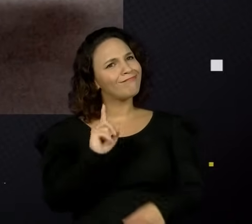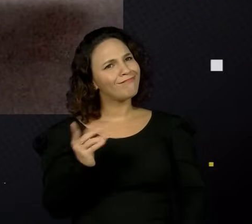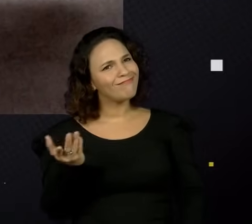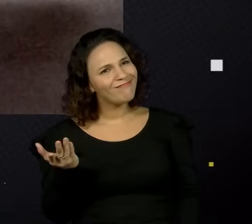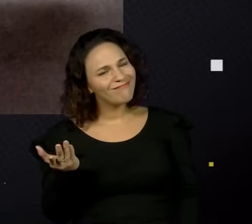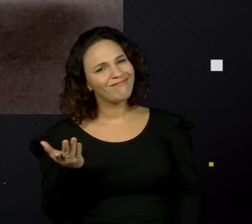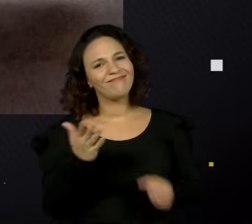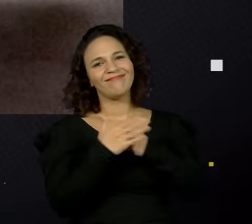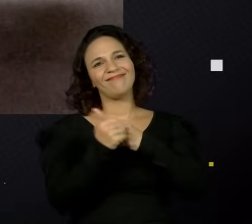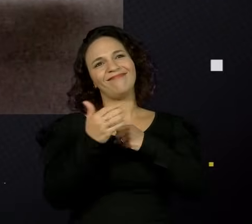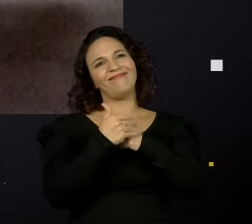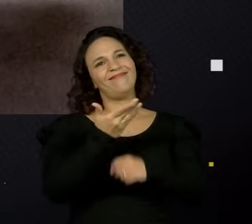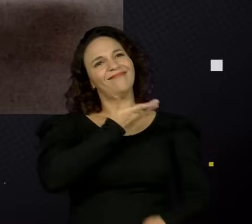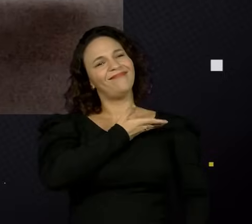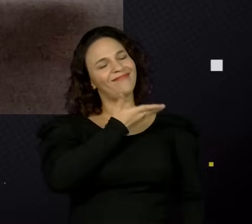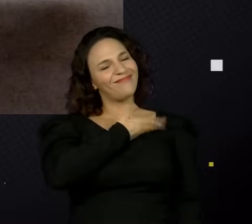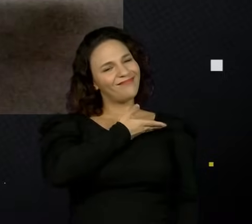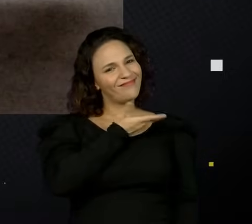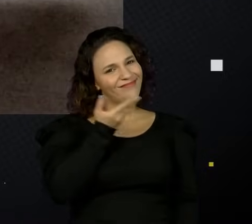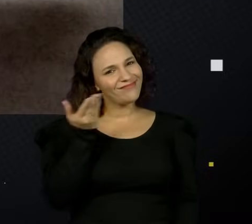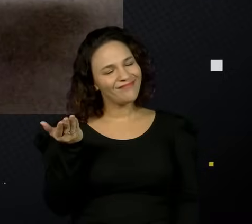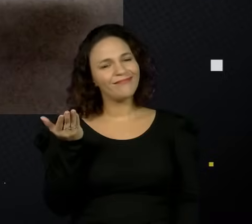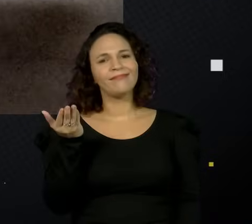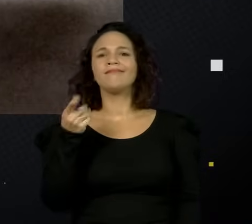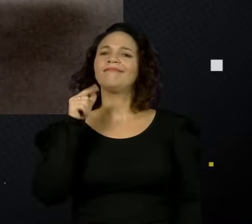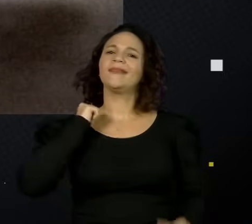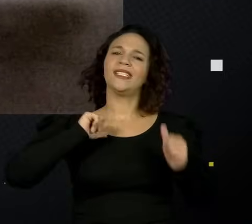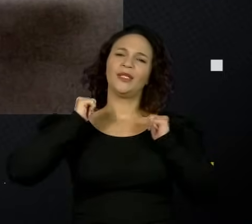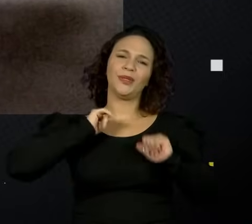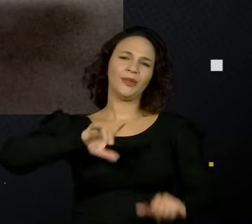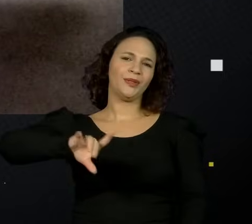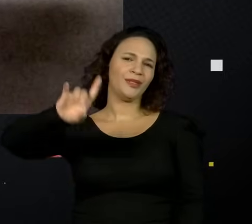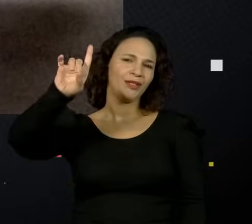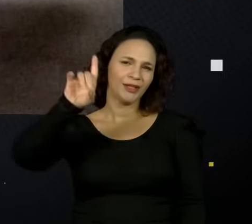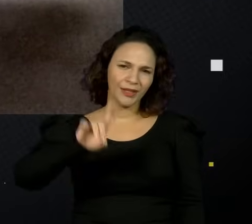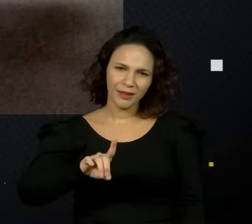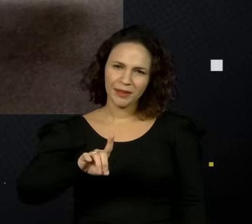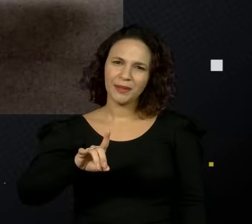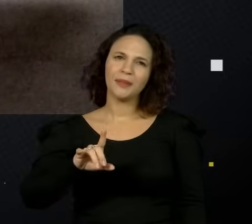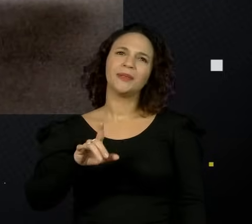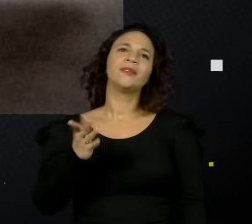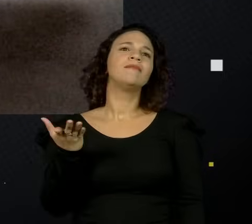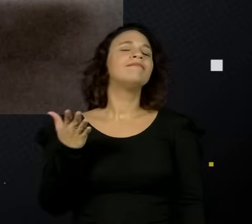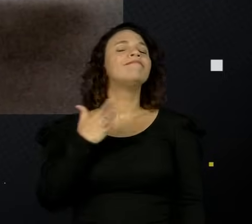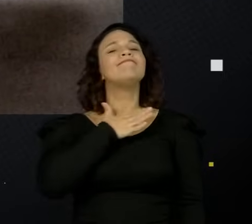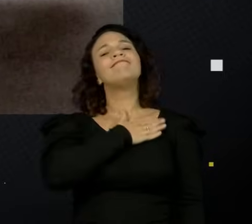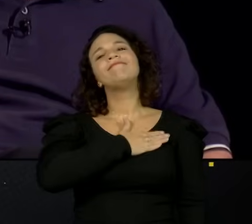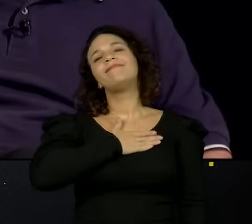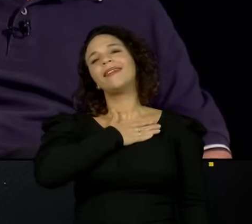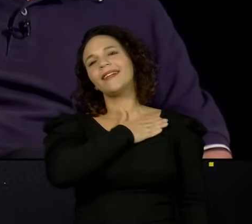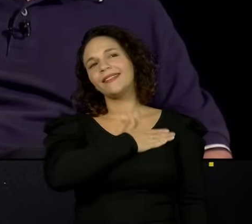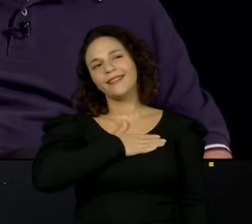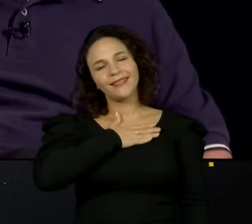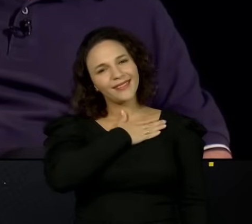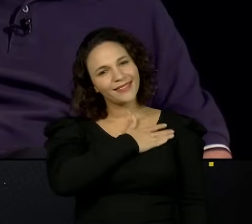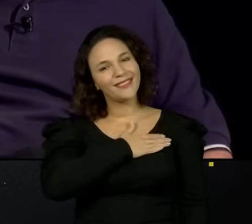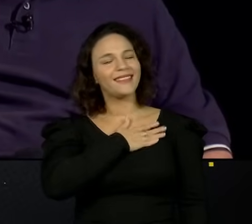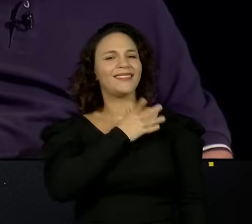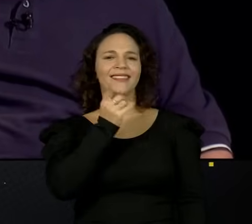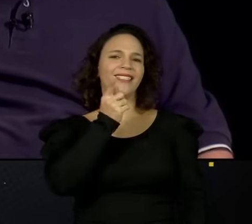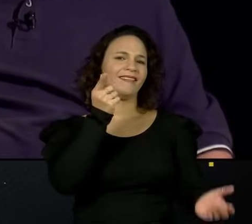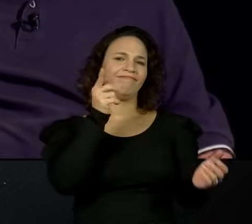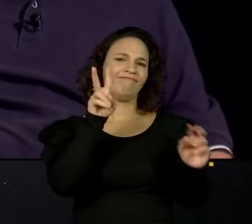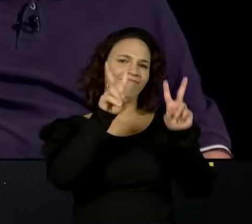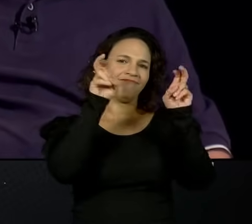meu querido colega, grande ator, diretor. Foi um prazer, é um prazer estar falando de